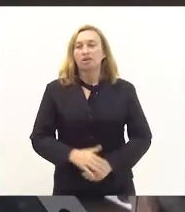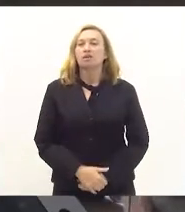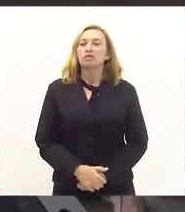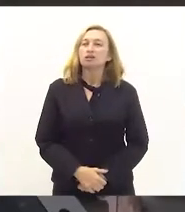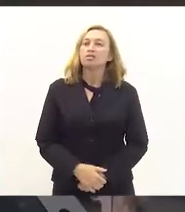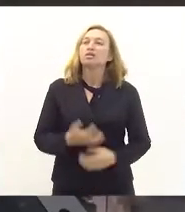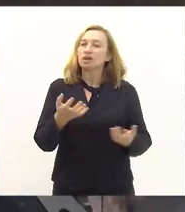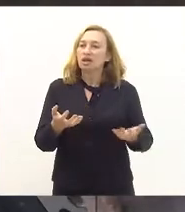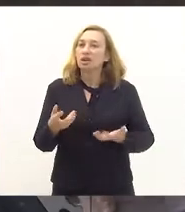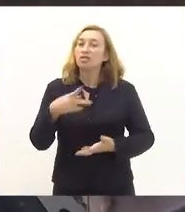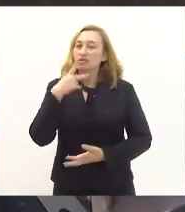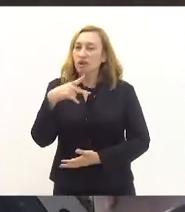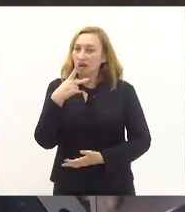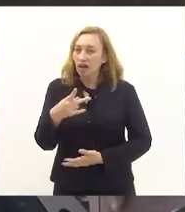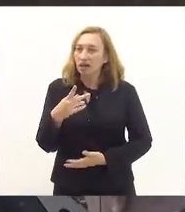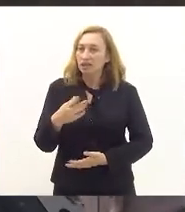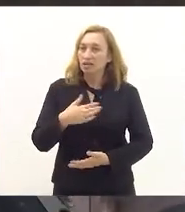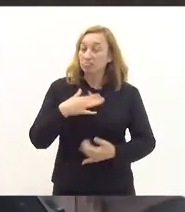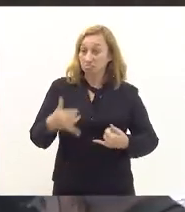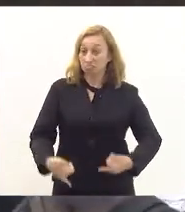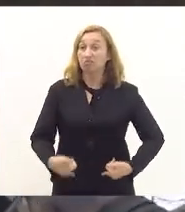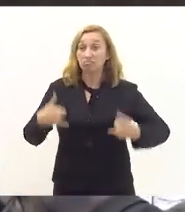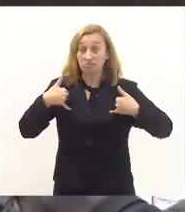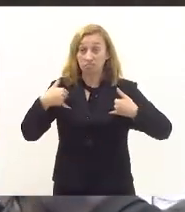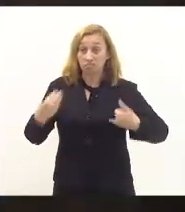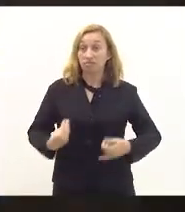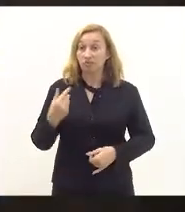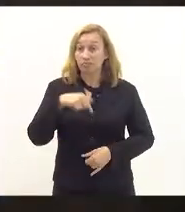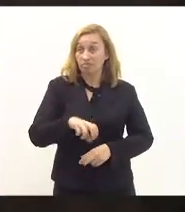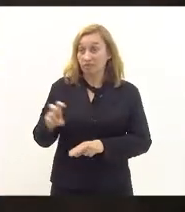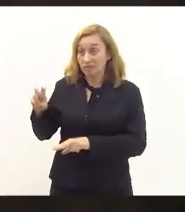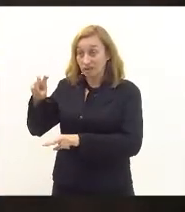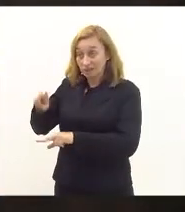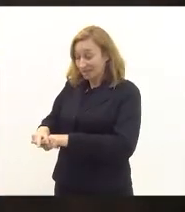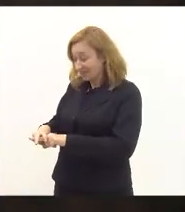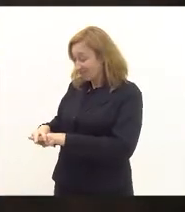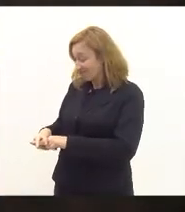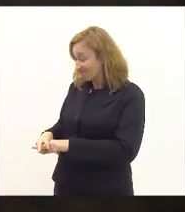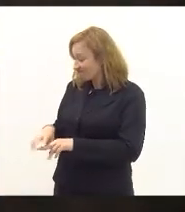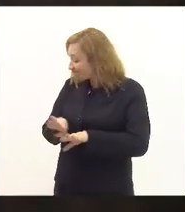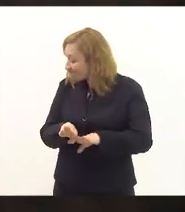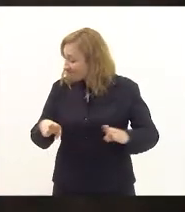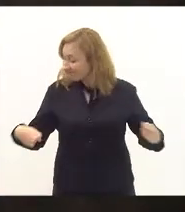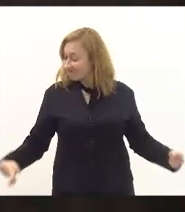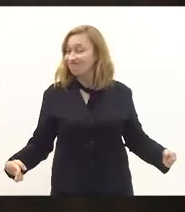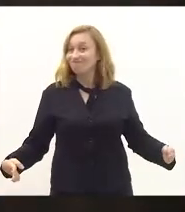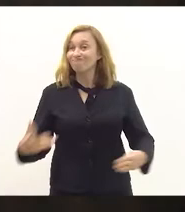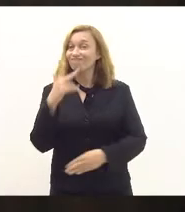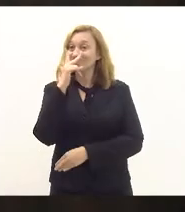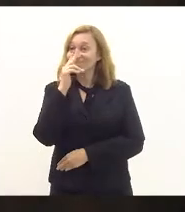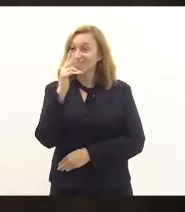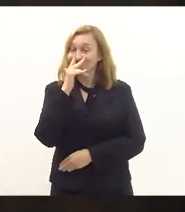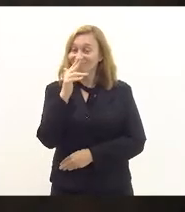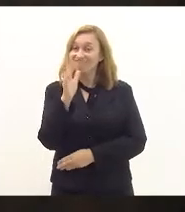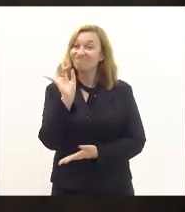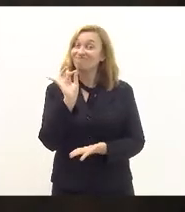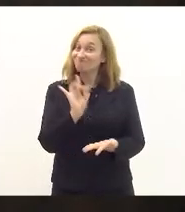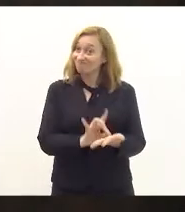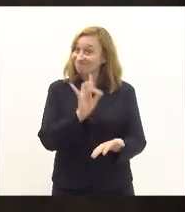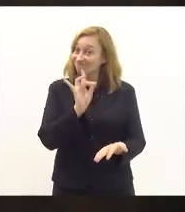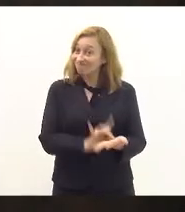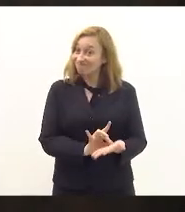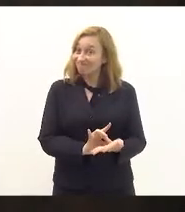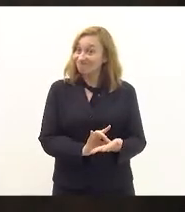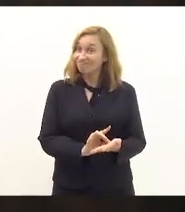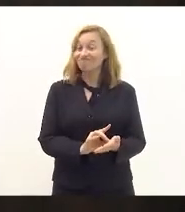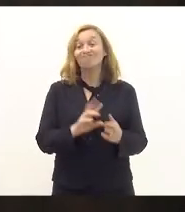Quero falar da minha honra de estar aqui sentado nessa mesa, que parece, na verdade, aqui uma